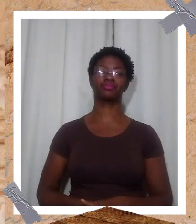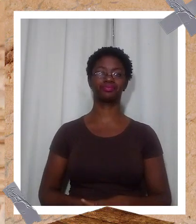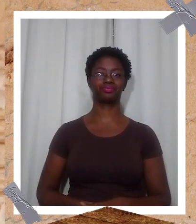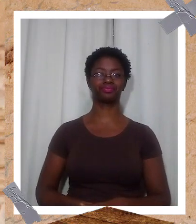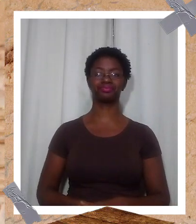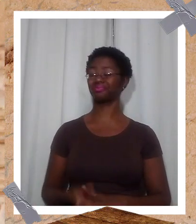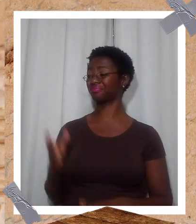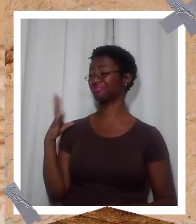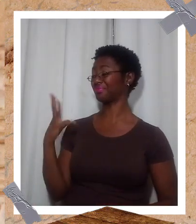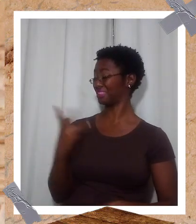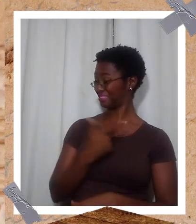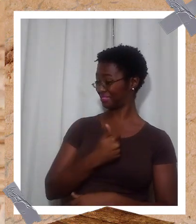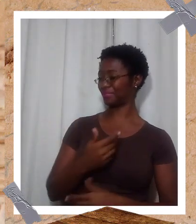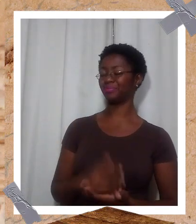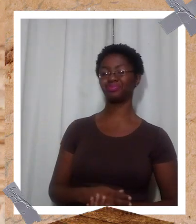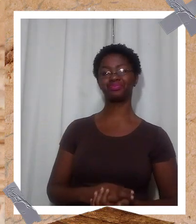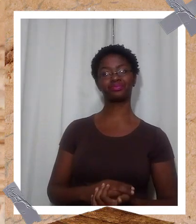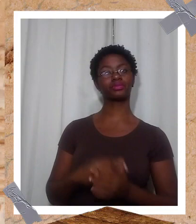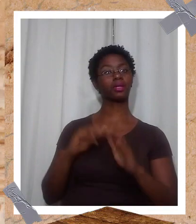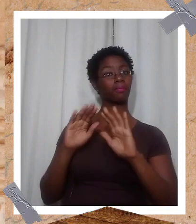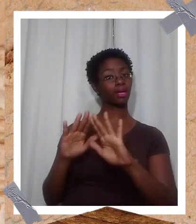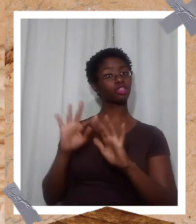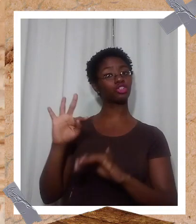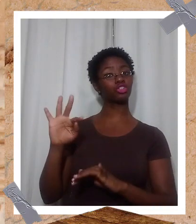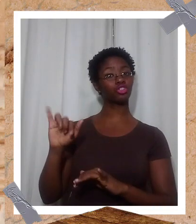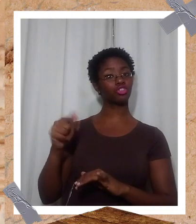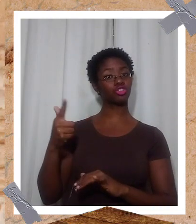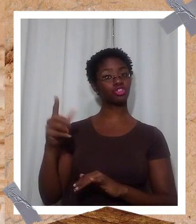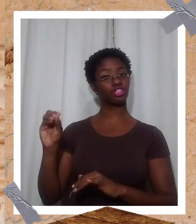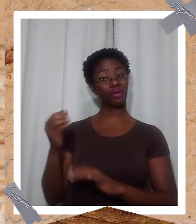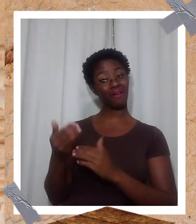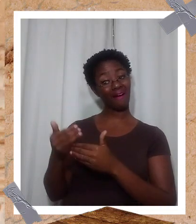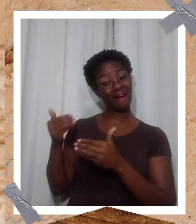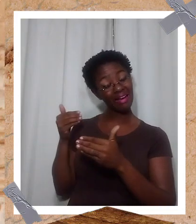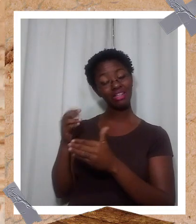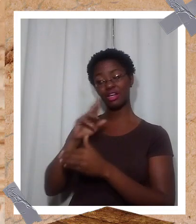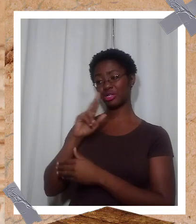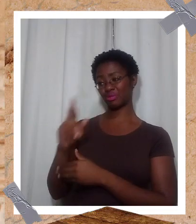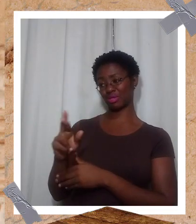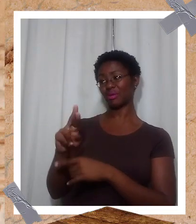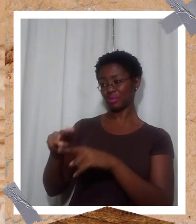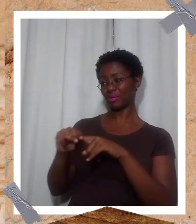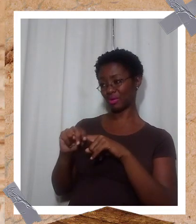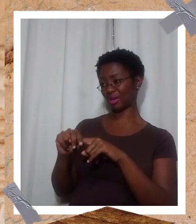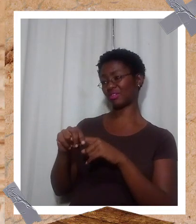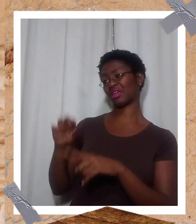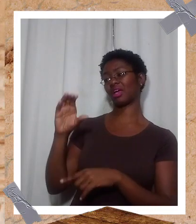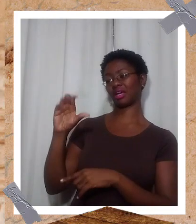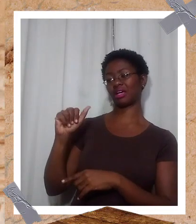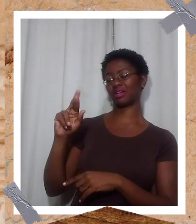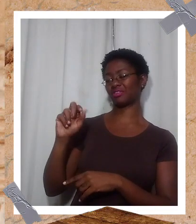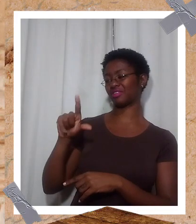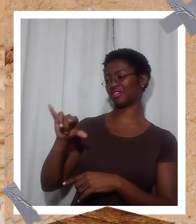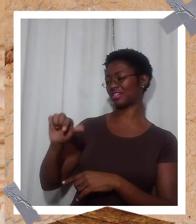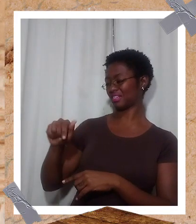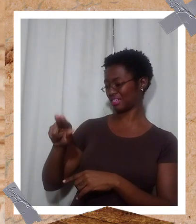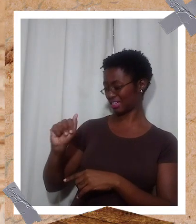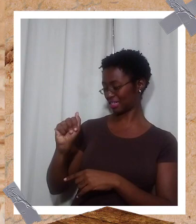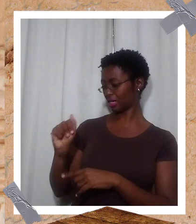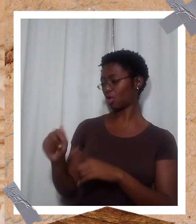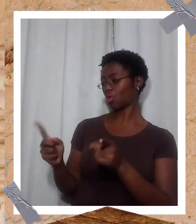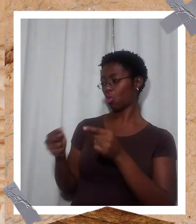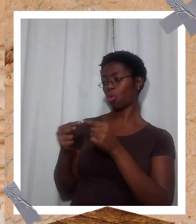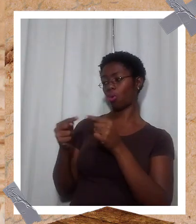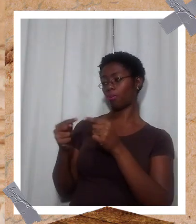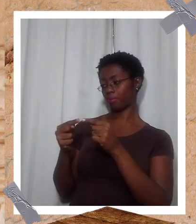Maravilha. Tião, antes de você responder, porque eu sei que Carolina narra a sua vida muito bem, você tem uma